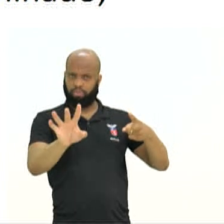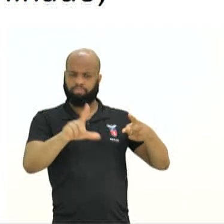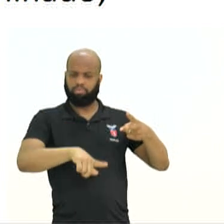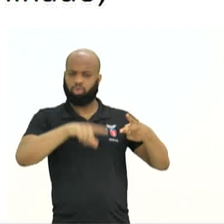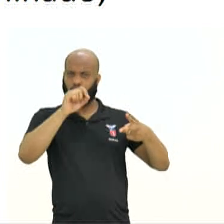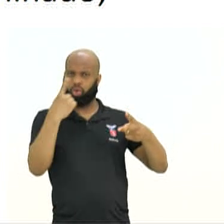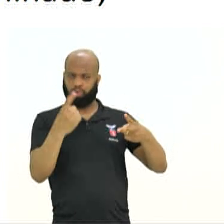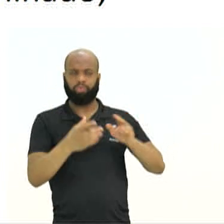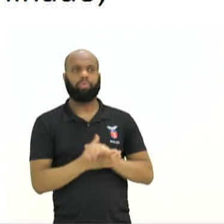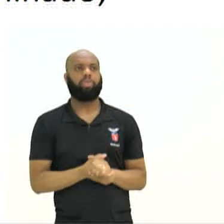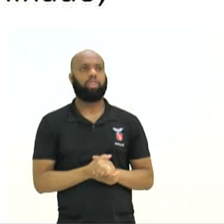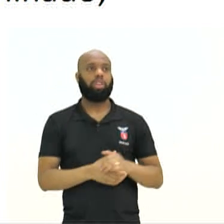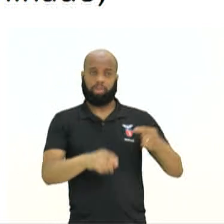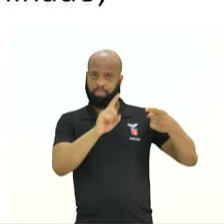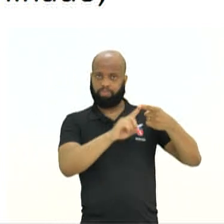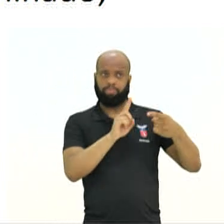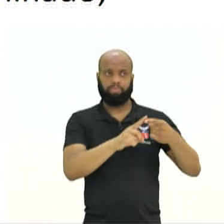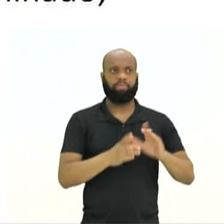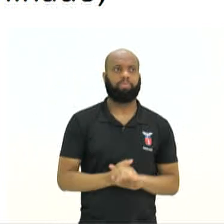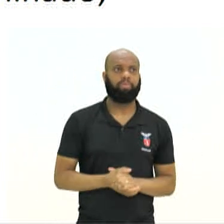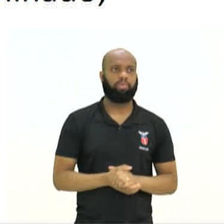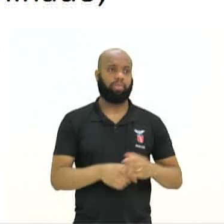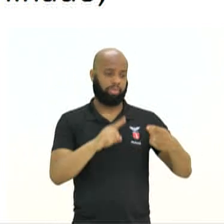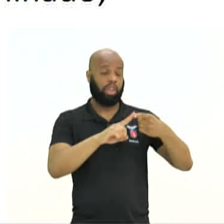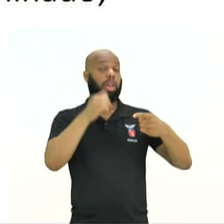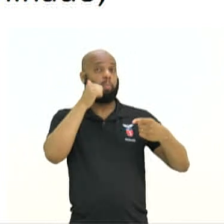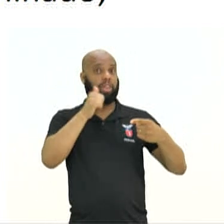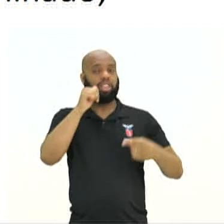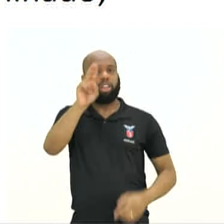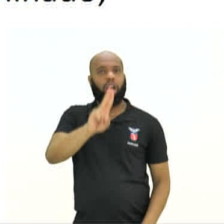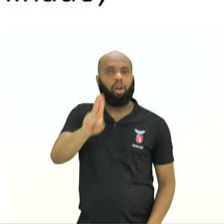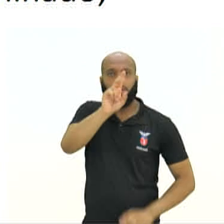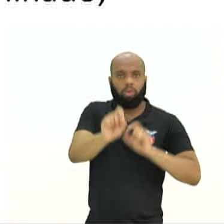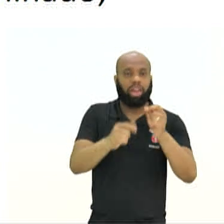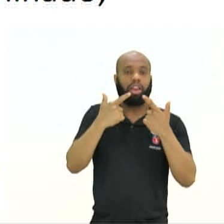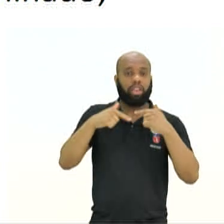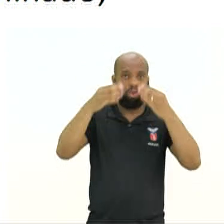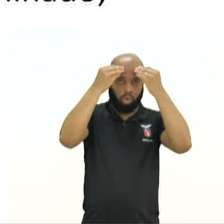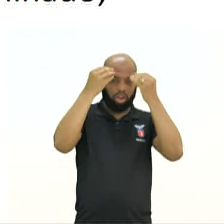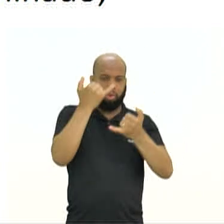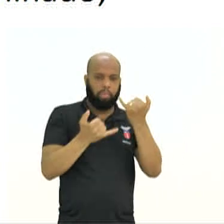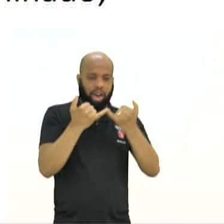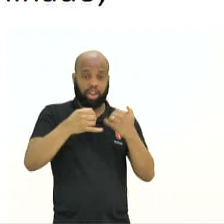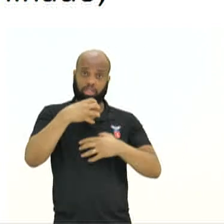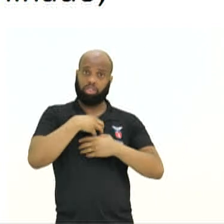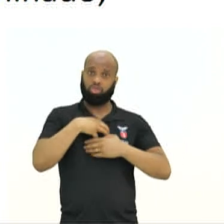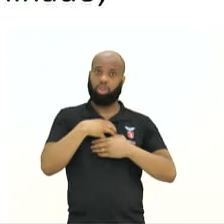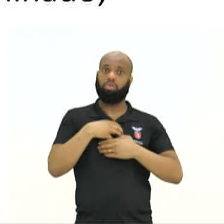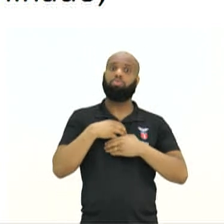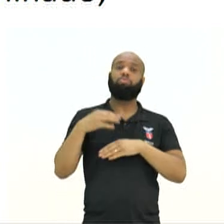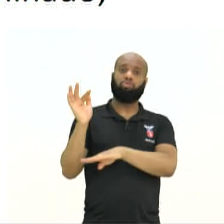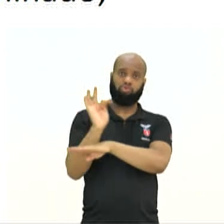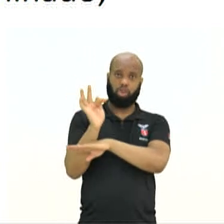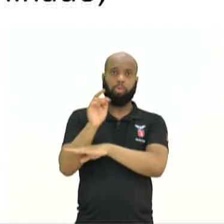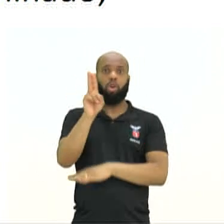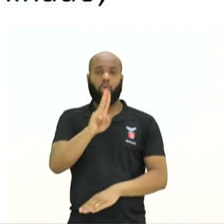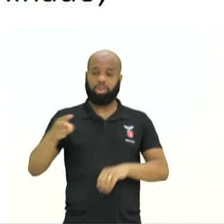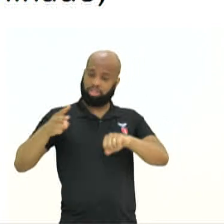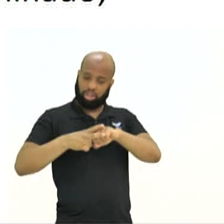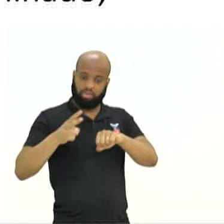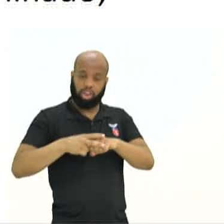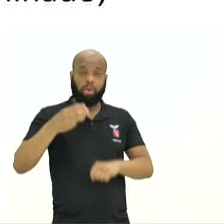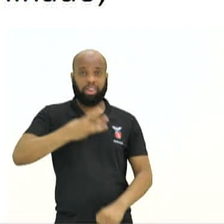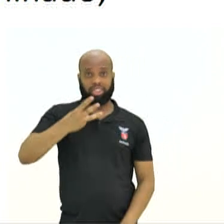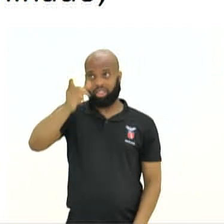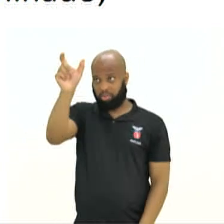alternativas. A primeira diz o seguinte, galera. A autora utiliza uma linguagem próxima à norma padrão, utilizando verbos em